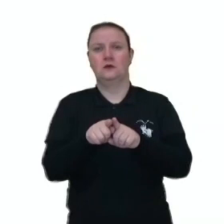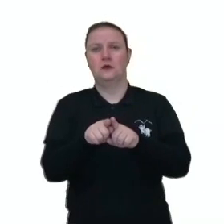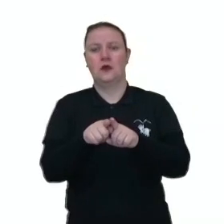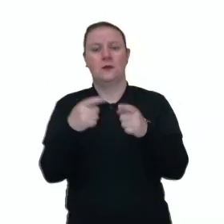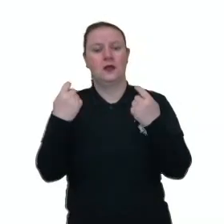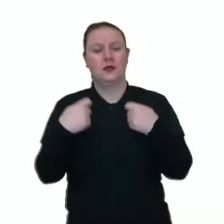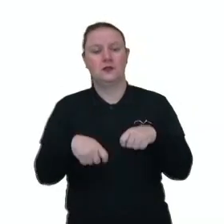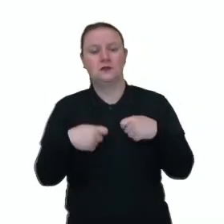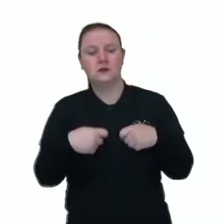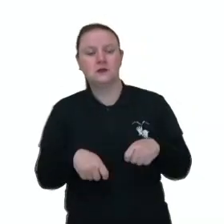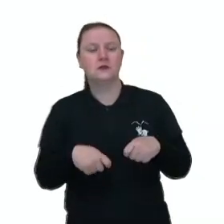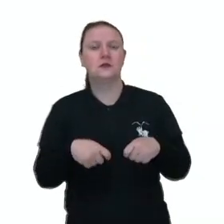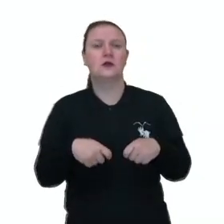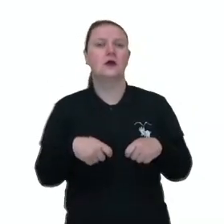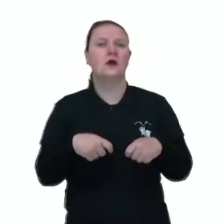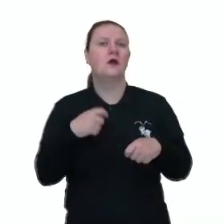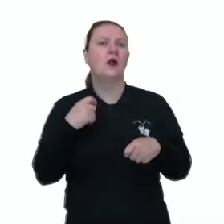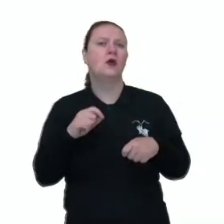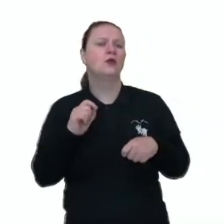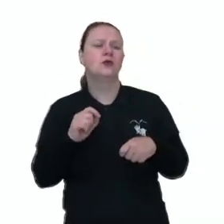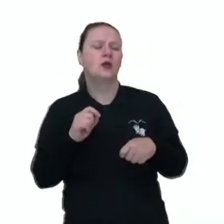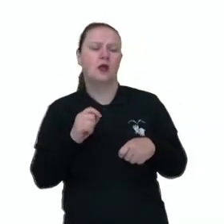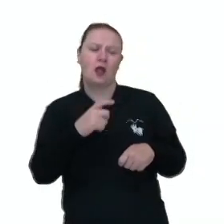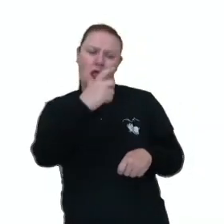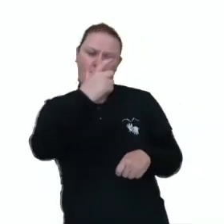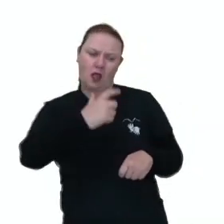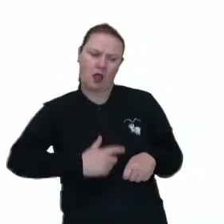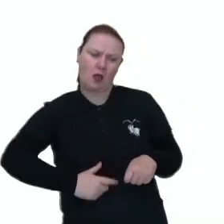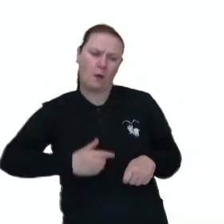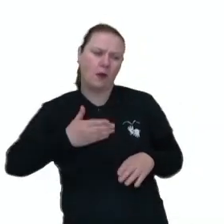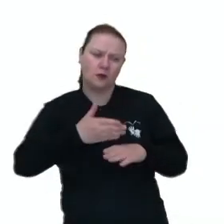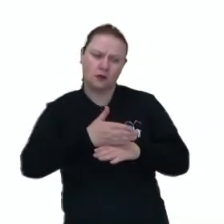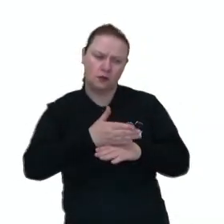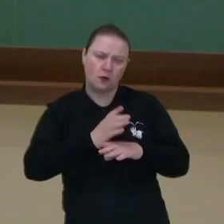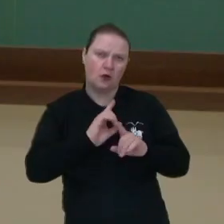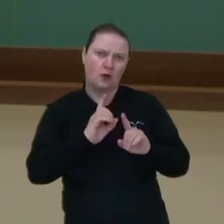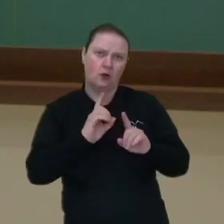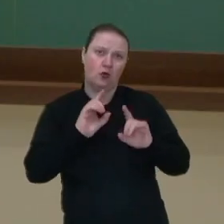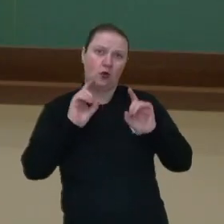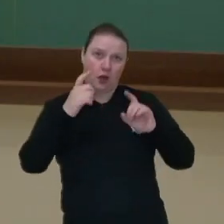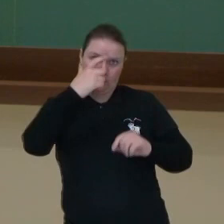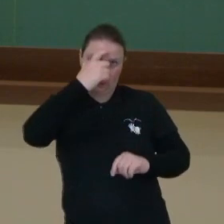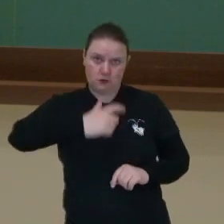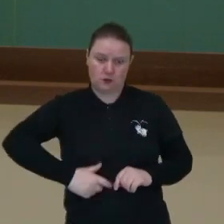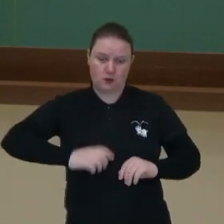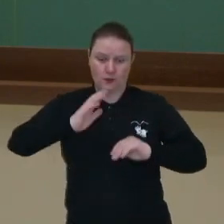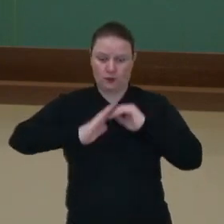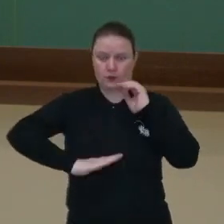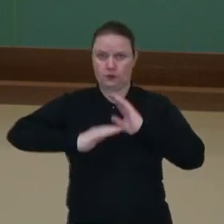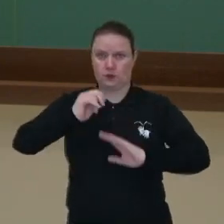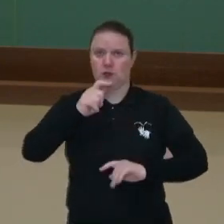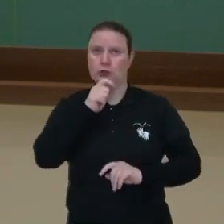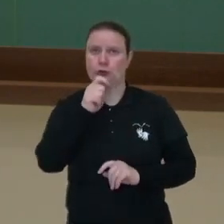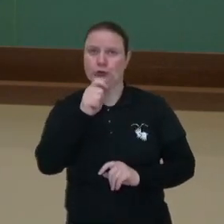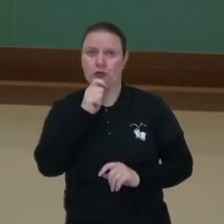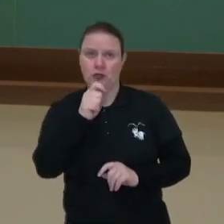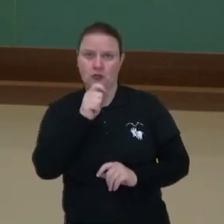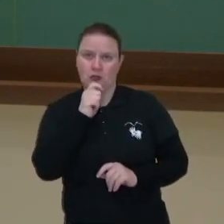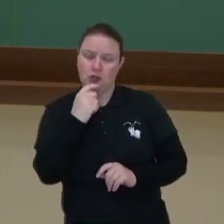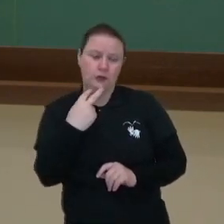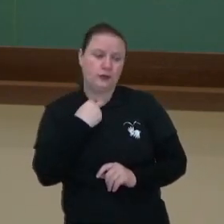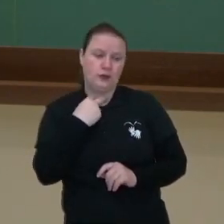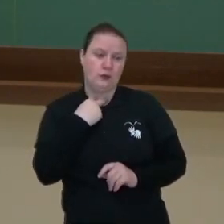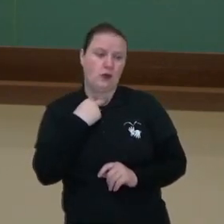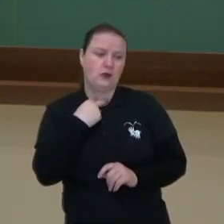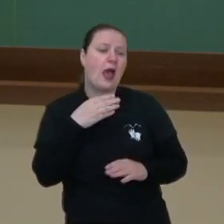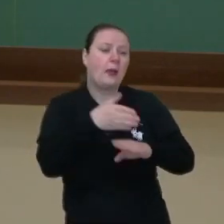ou seja, o jornalista não deve tomar partido ao apresentá-las. Essa questão de dever ser imparcial, né? Então, eu